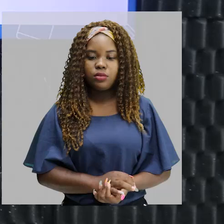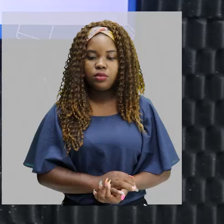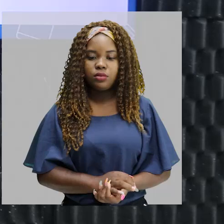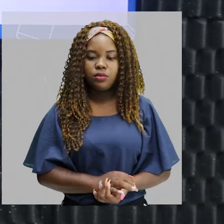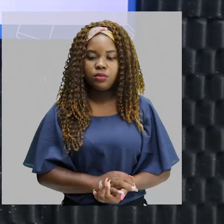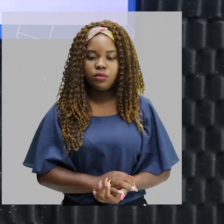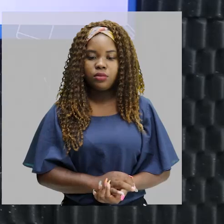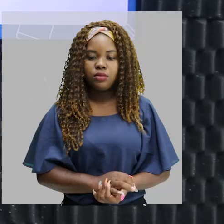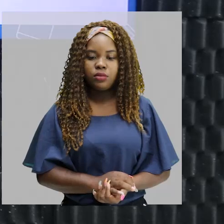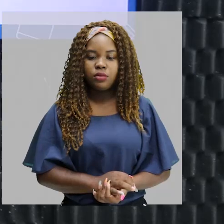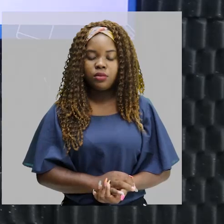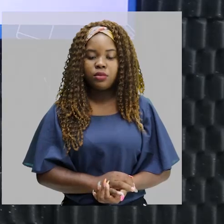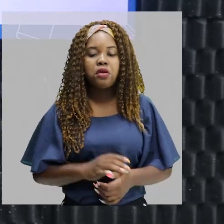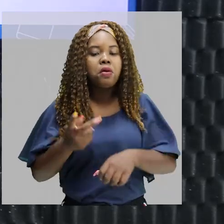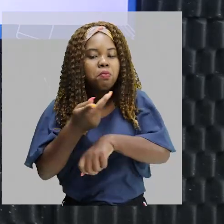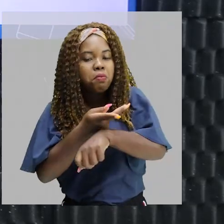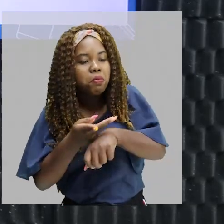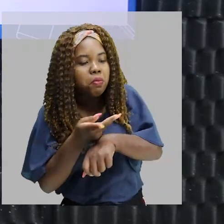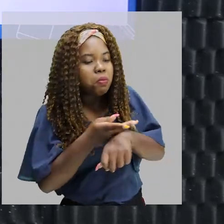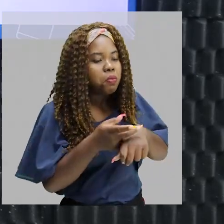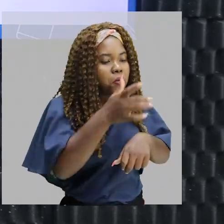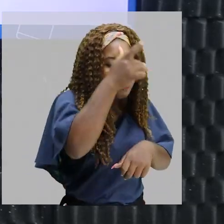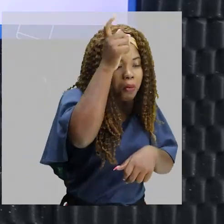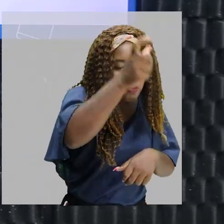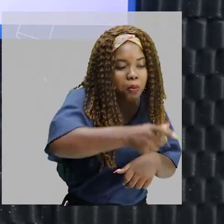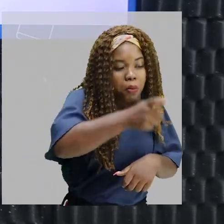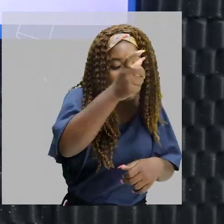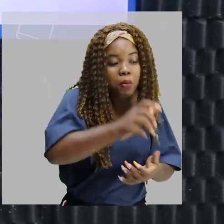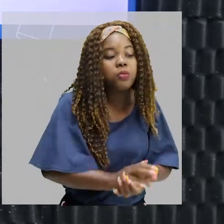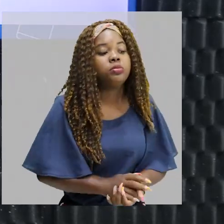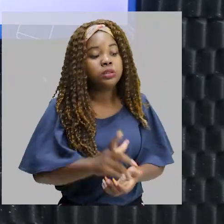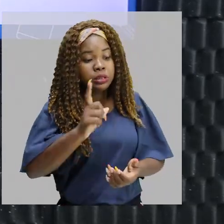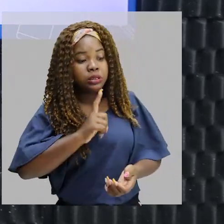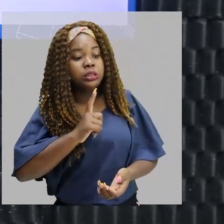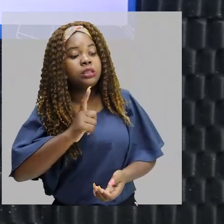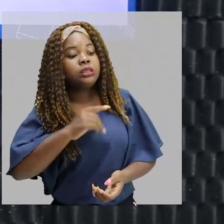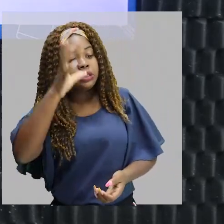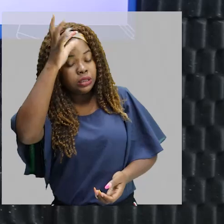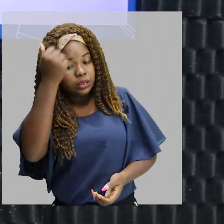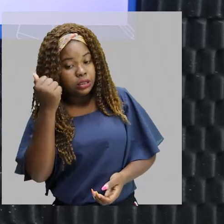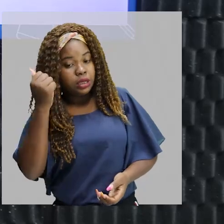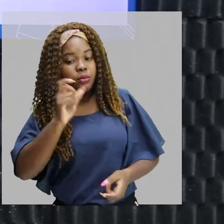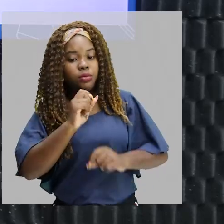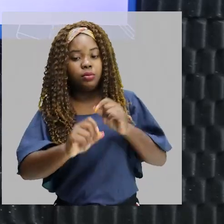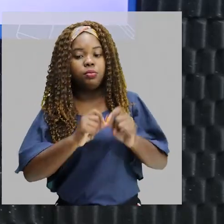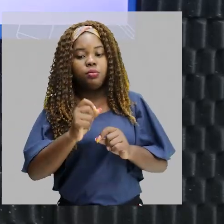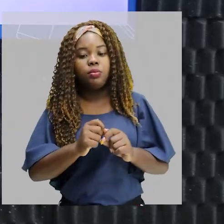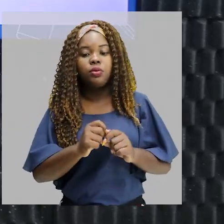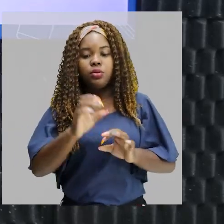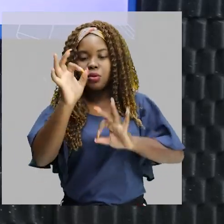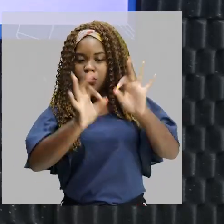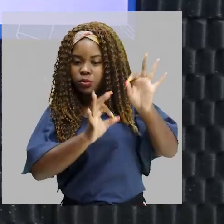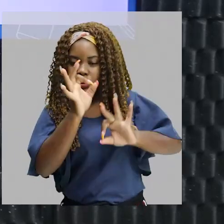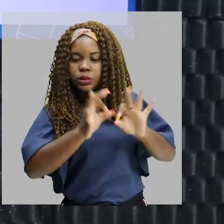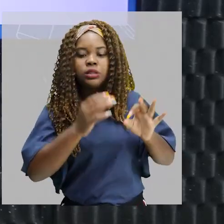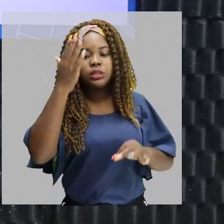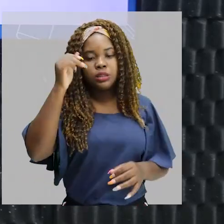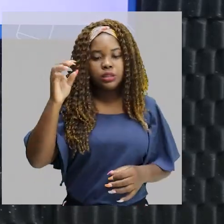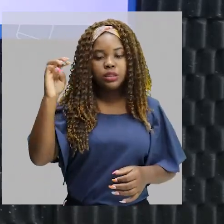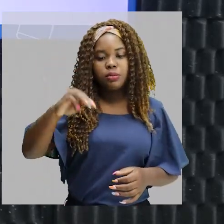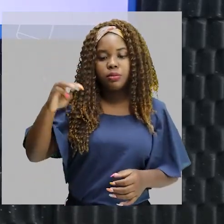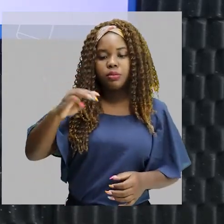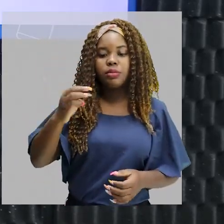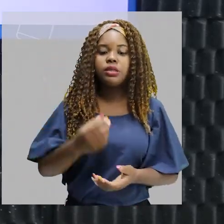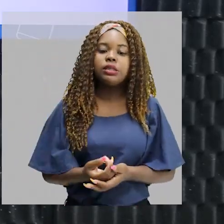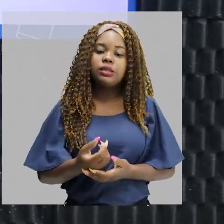financeiras, tá? Busco a uno que sepa matemáticas financeiras. Busco alguém que saiba matemática